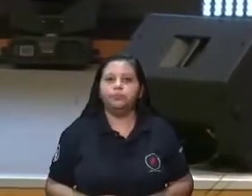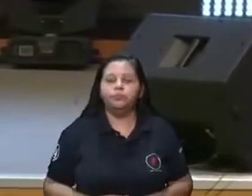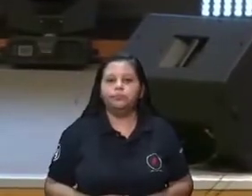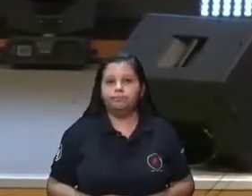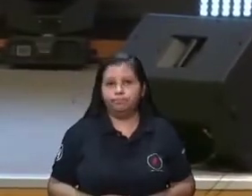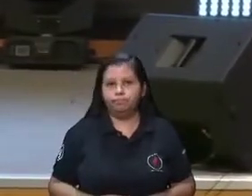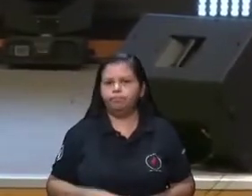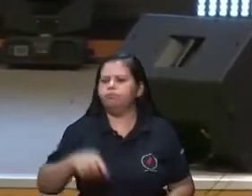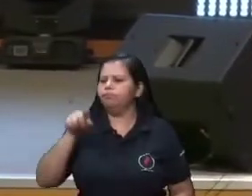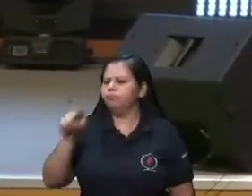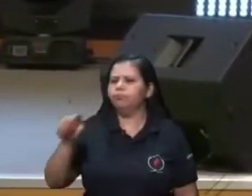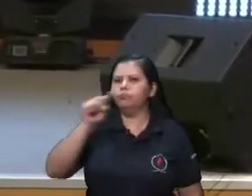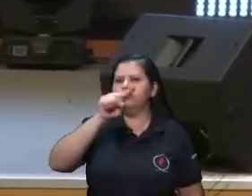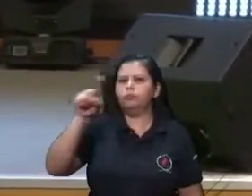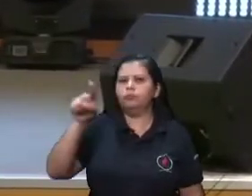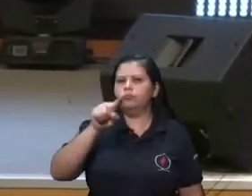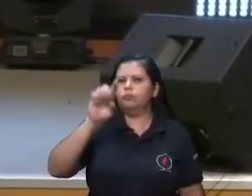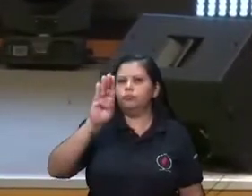Zebulon,